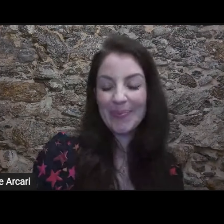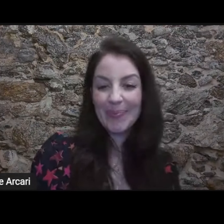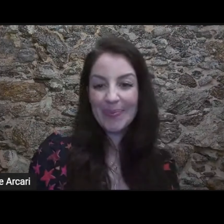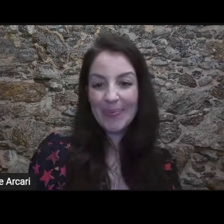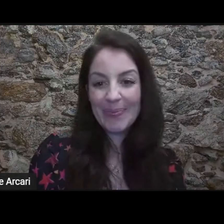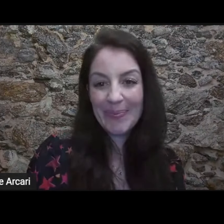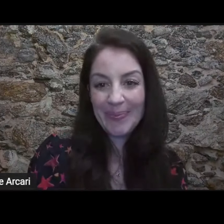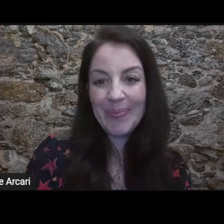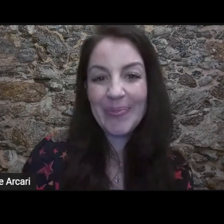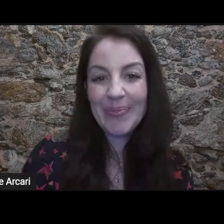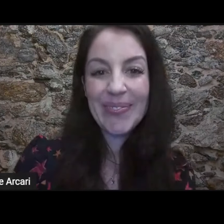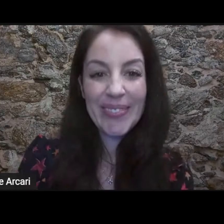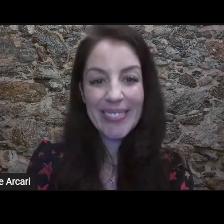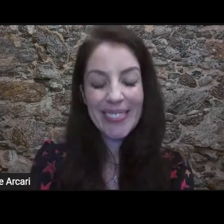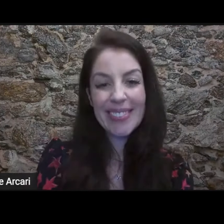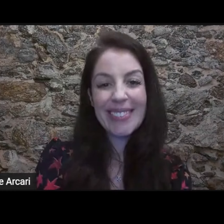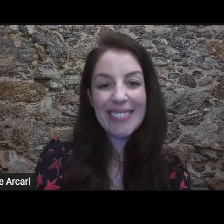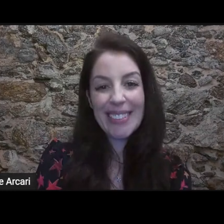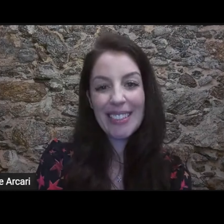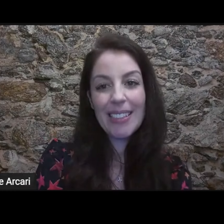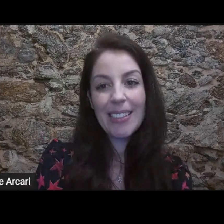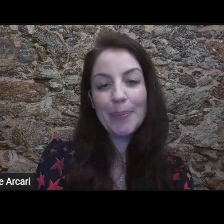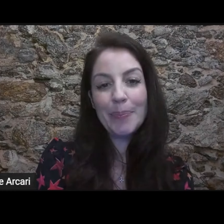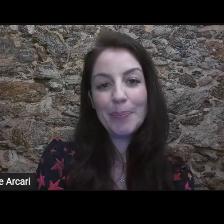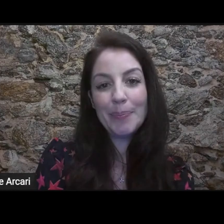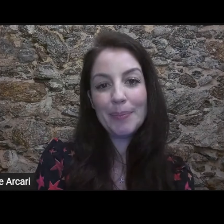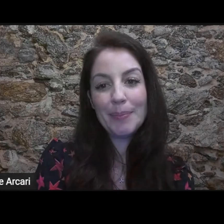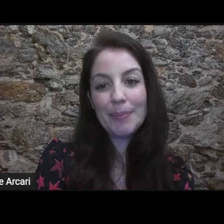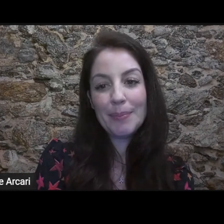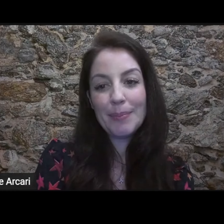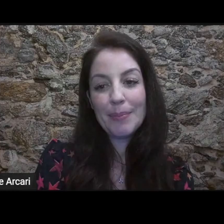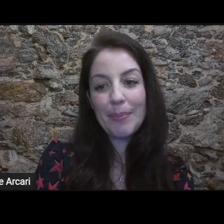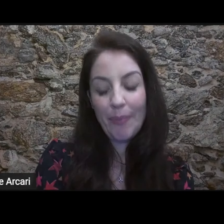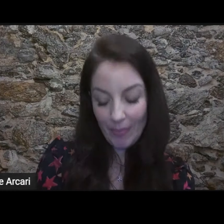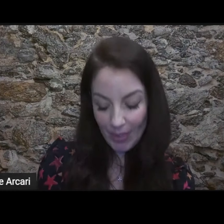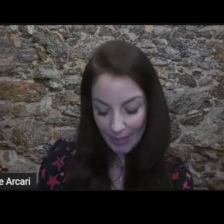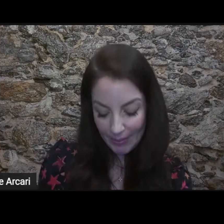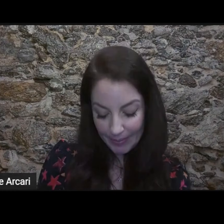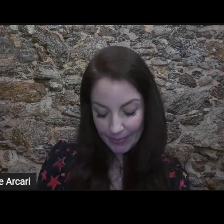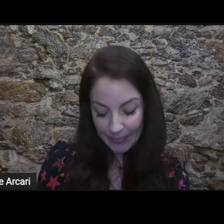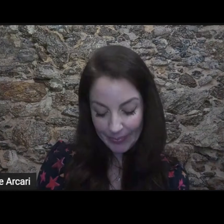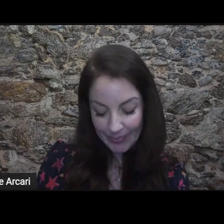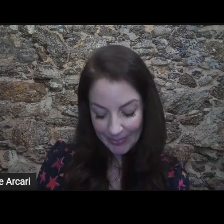A Caroline está na tela em cima e abaixo está a tela preta.